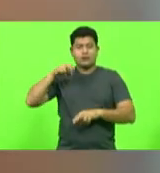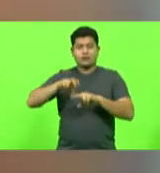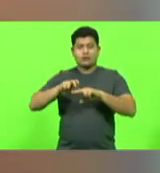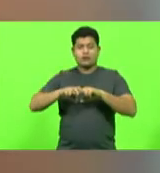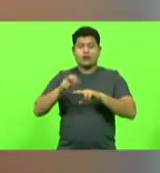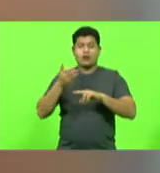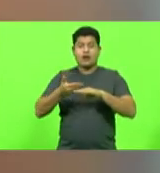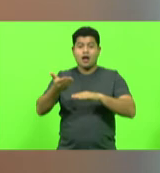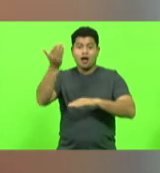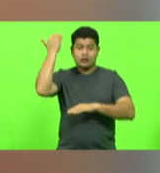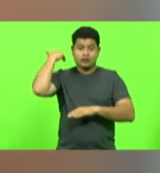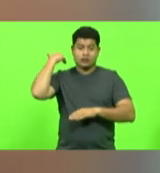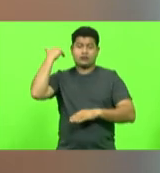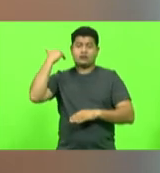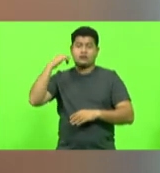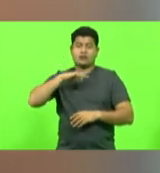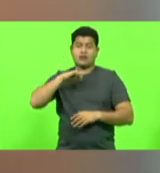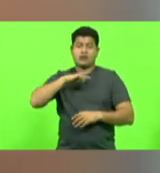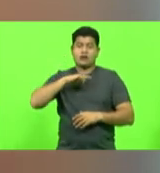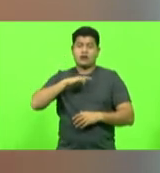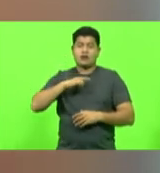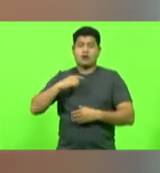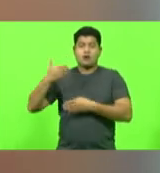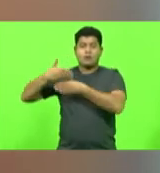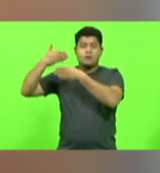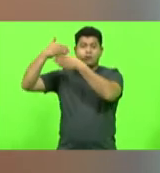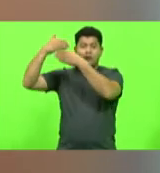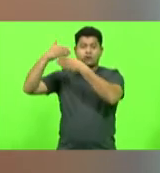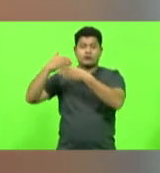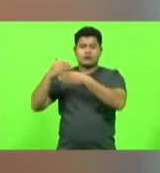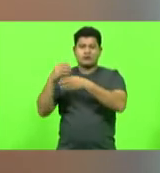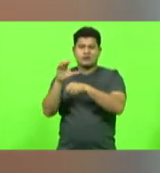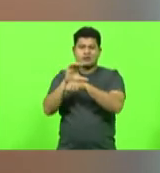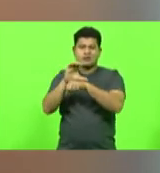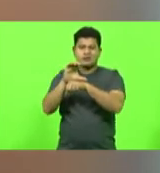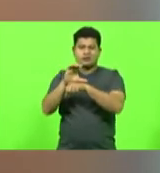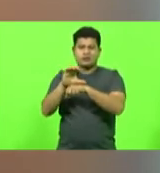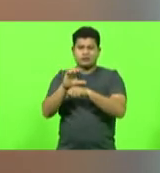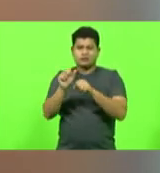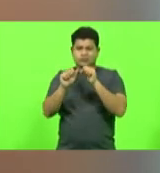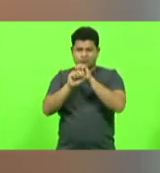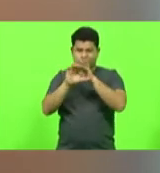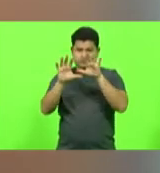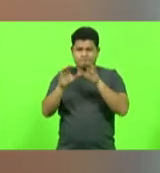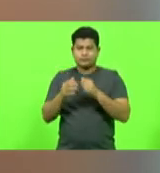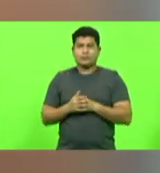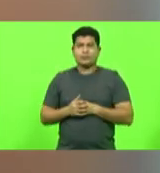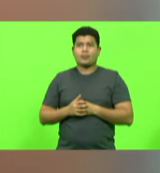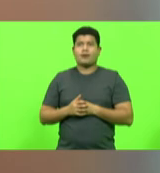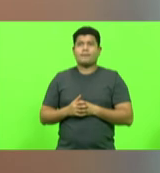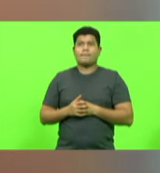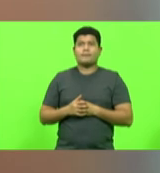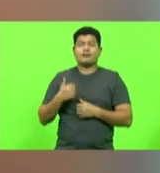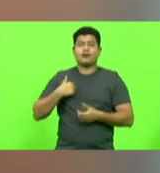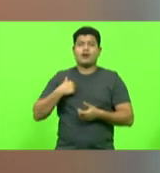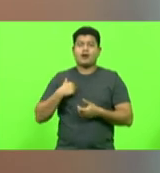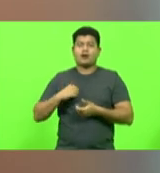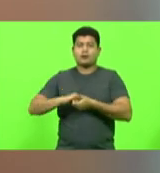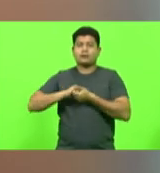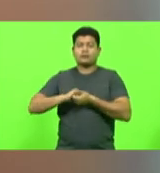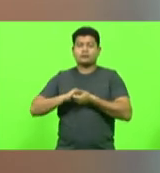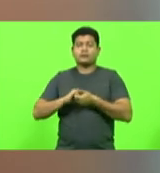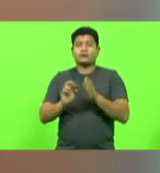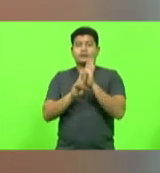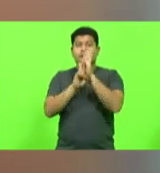fundo, é uma parede acinzentada. Quero cumprimentar a todos, né, em nome